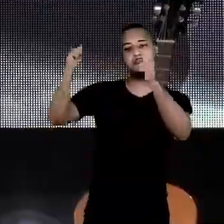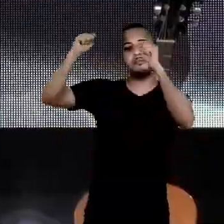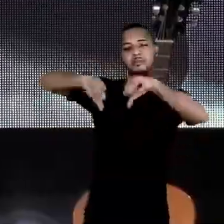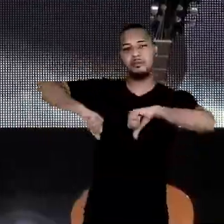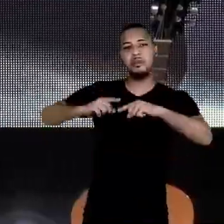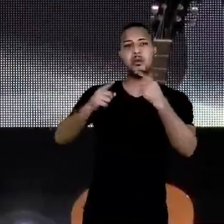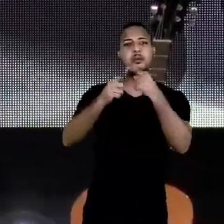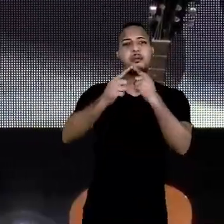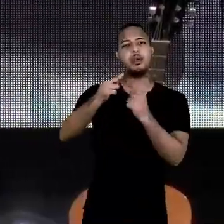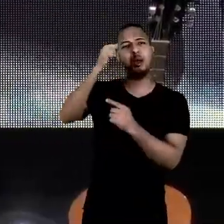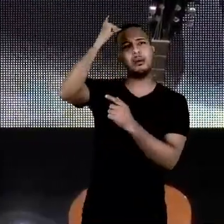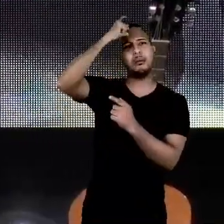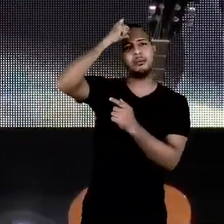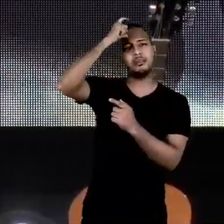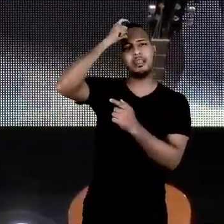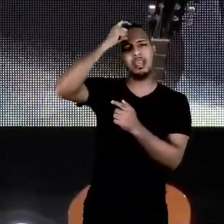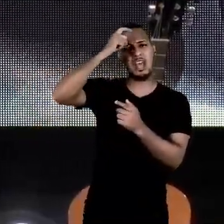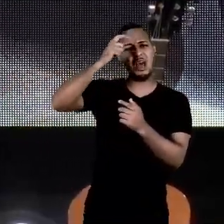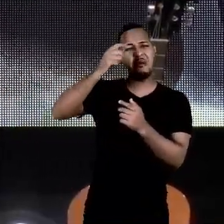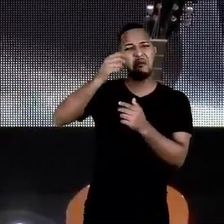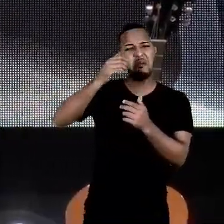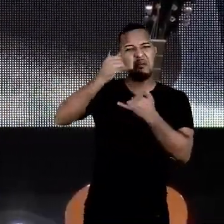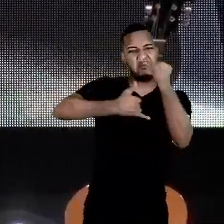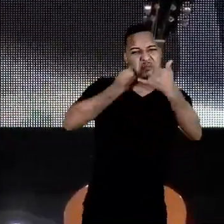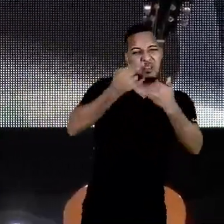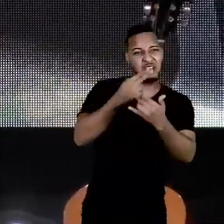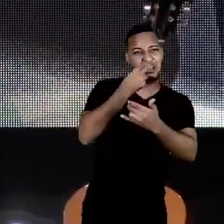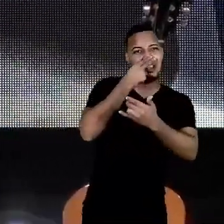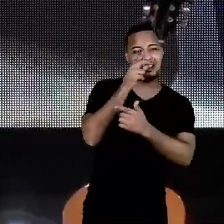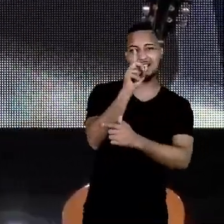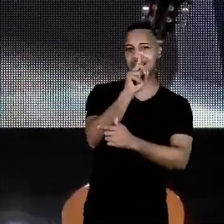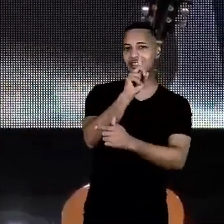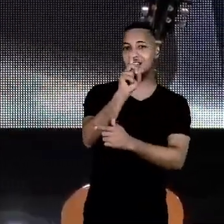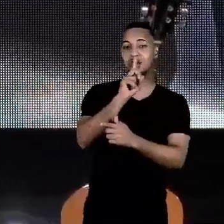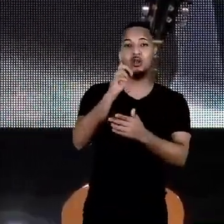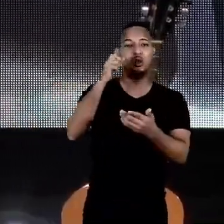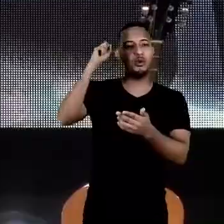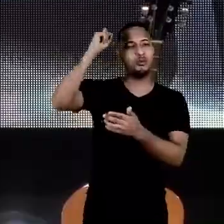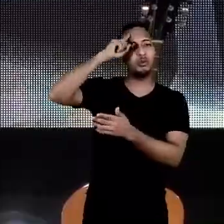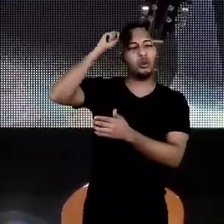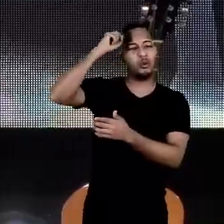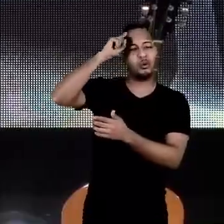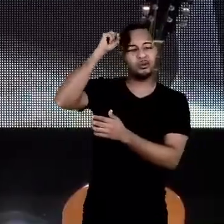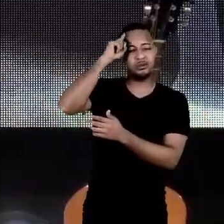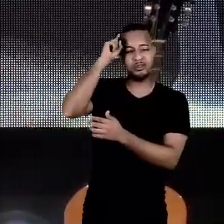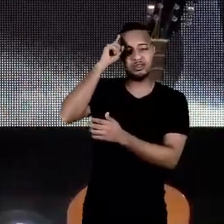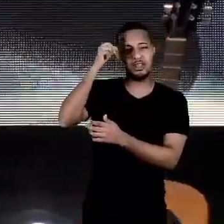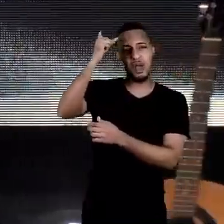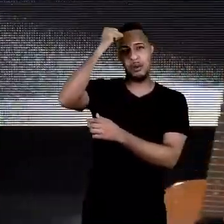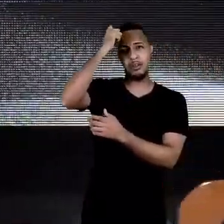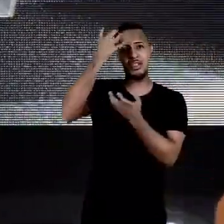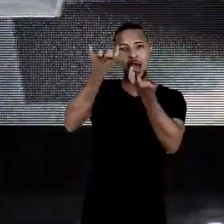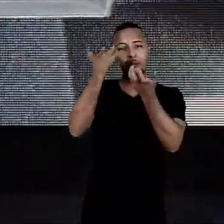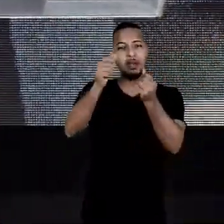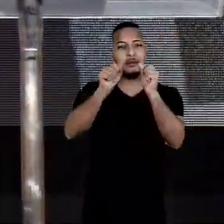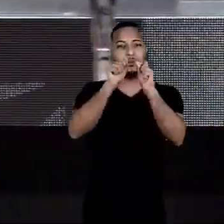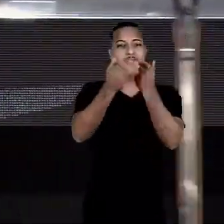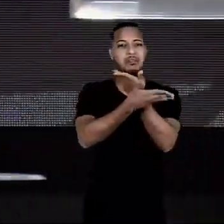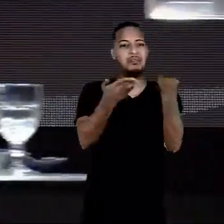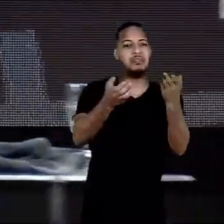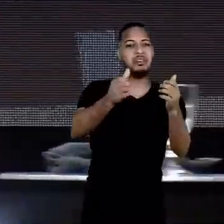Sabe, porque o diabo não brinca de ser diabo. Todos os dias ele tenta tragar a sua vida. Agora, vamos se lembrar de Paulo e